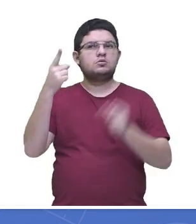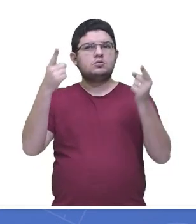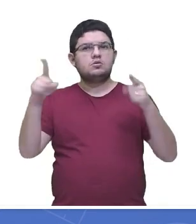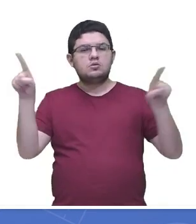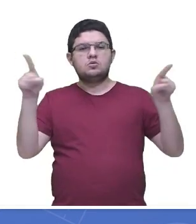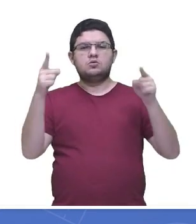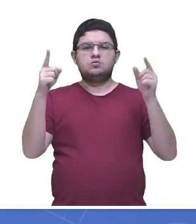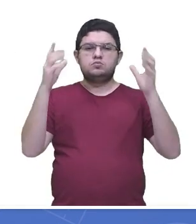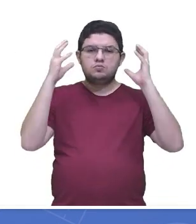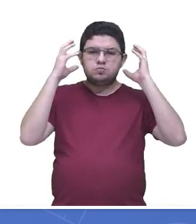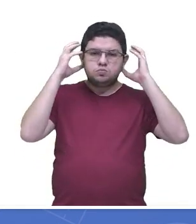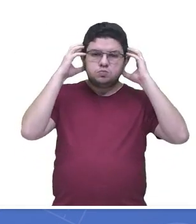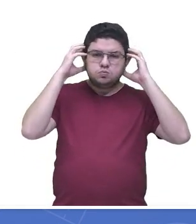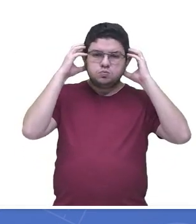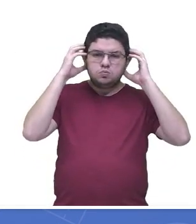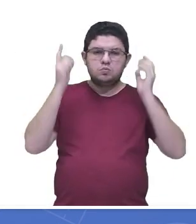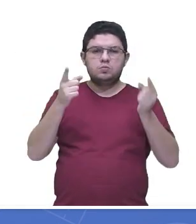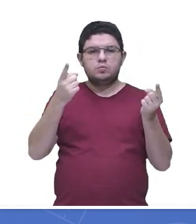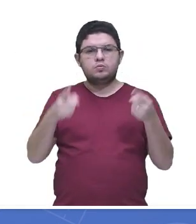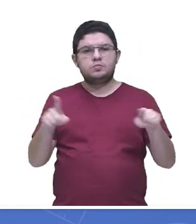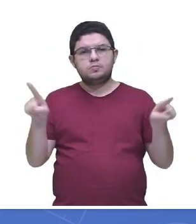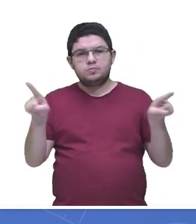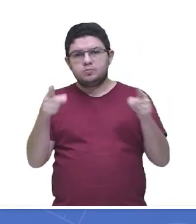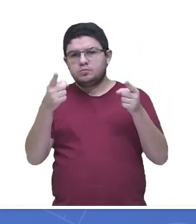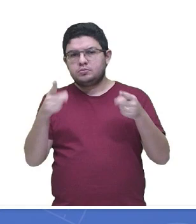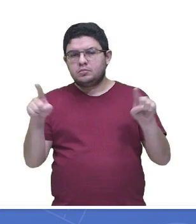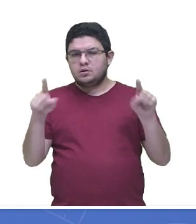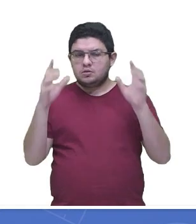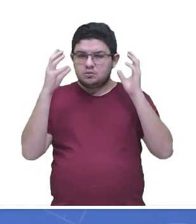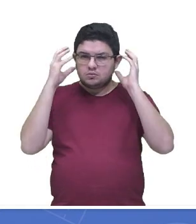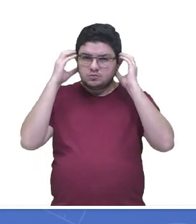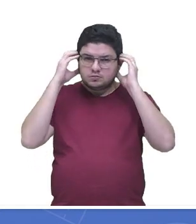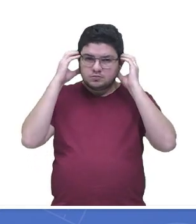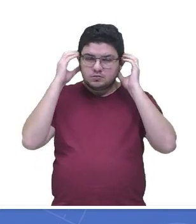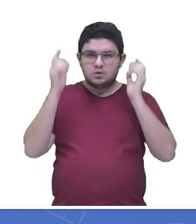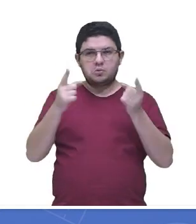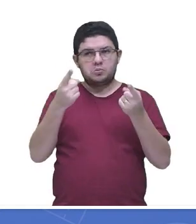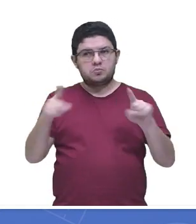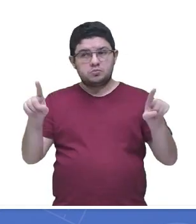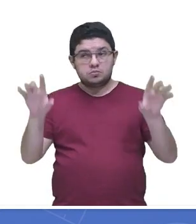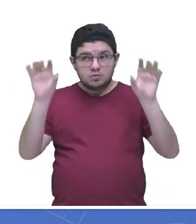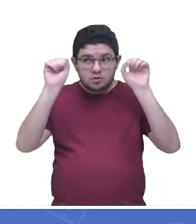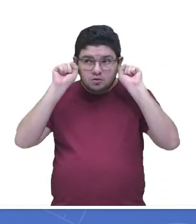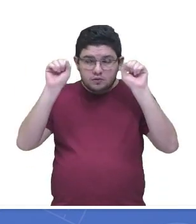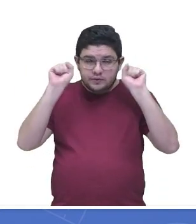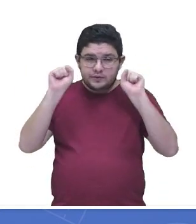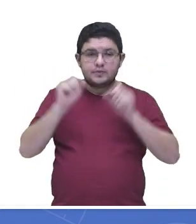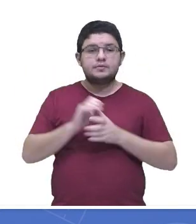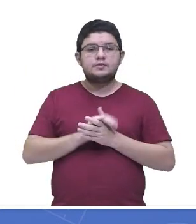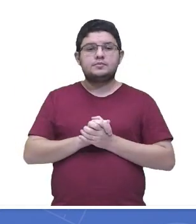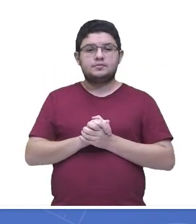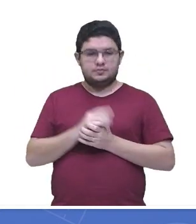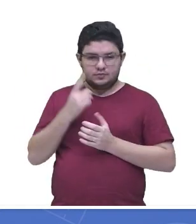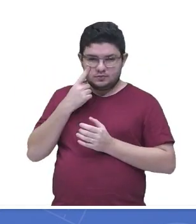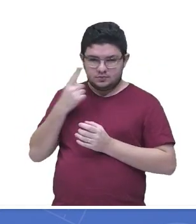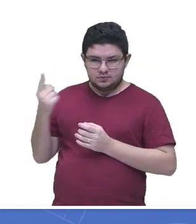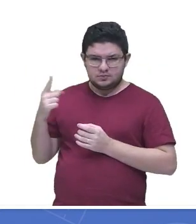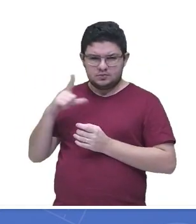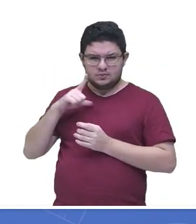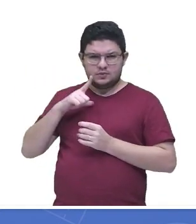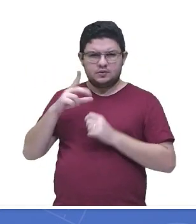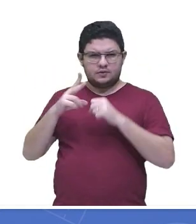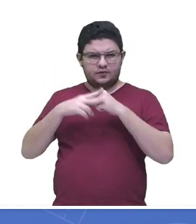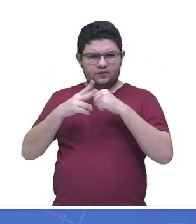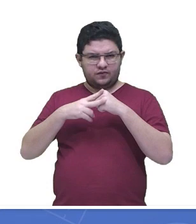música. Eu estava ouvindo música. Observem que eu tenho dois verbos aqui, tá? O verbo